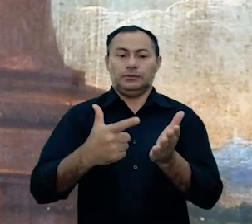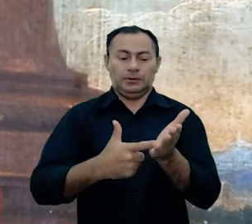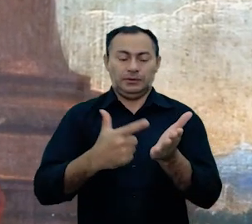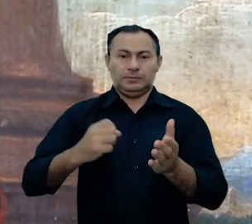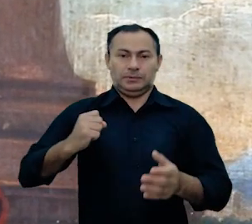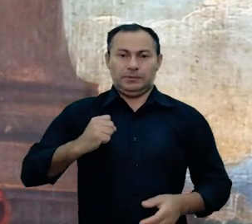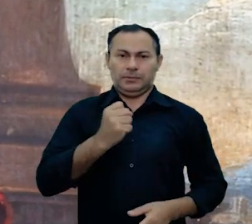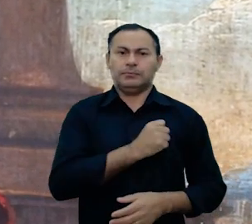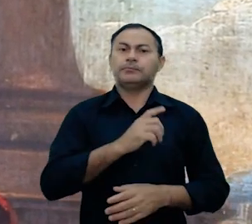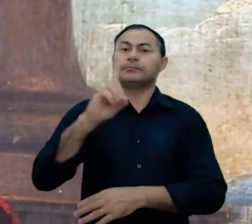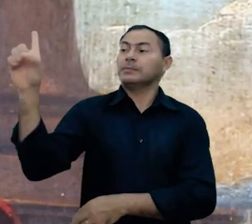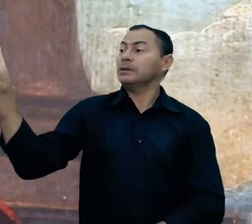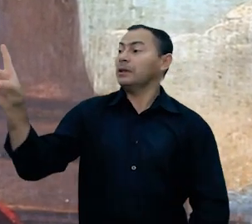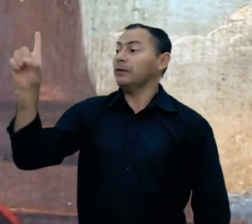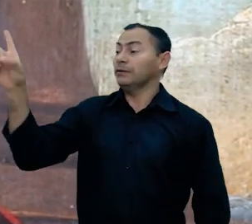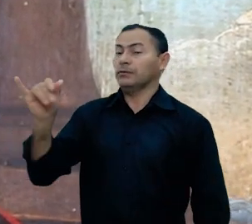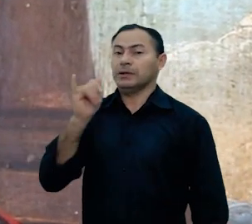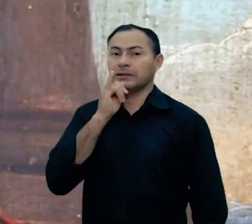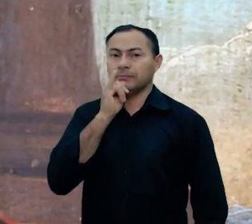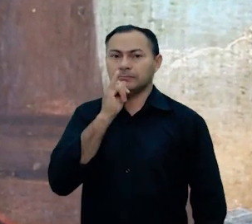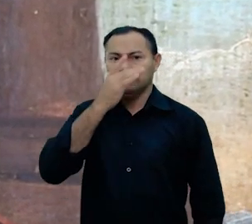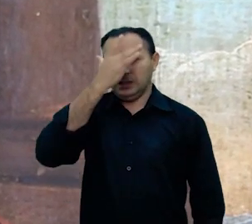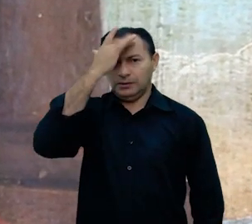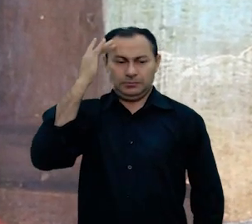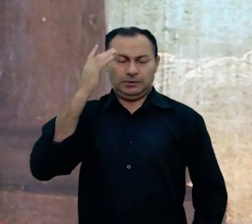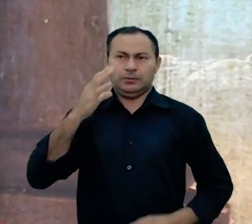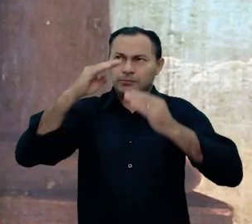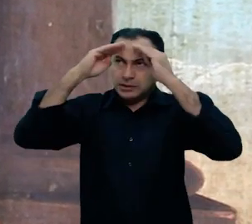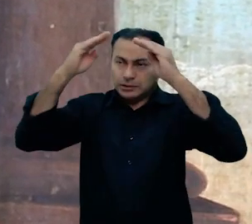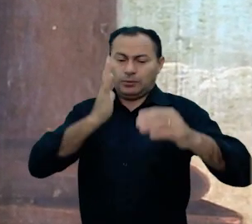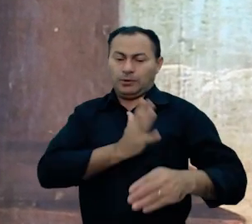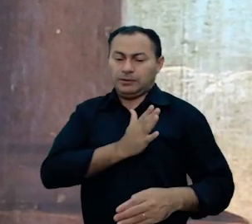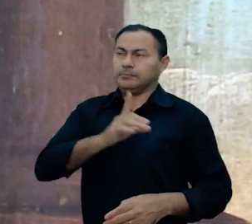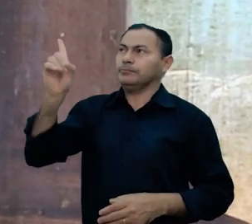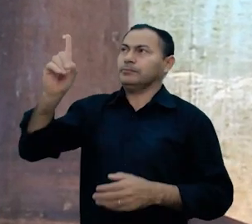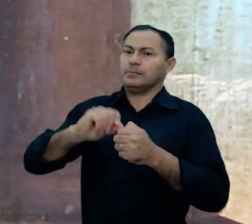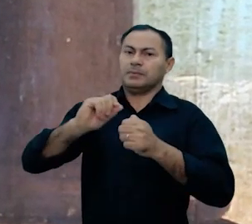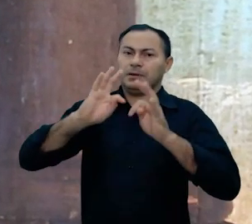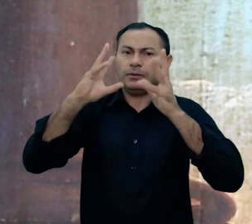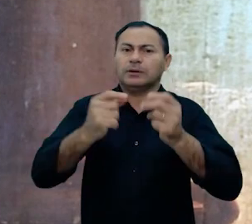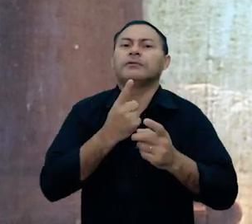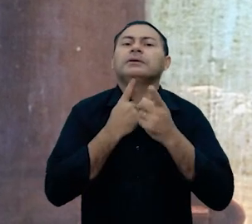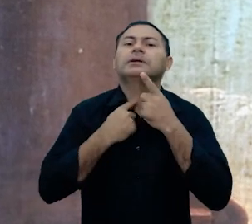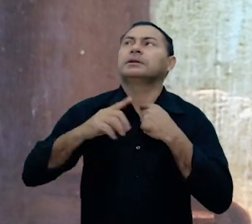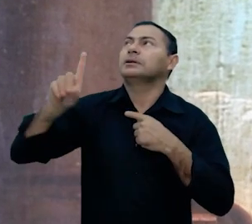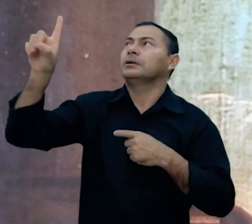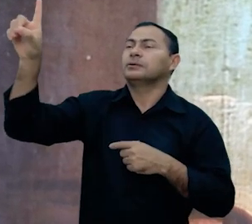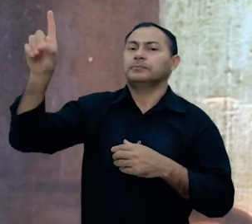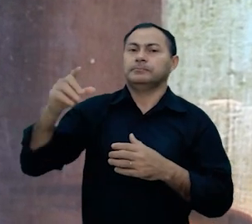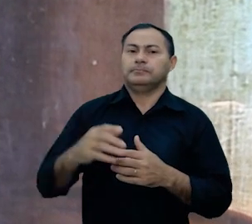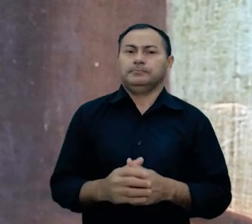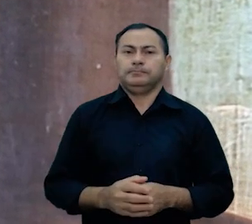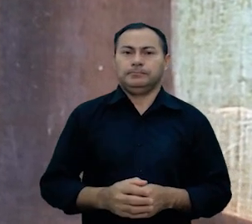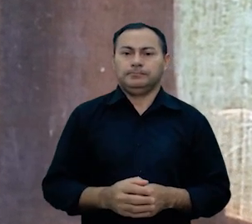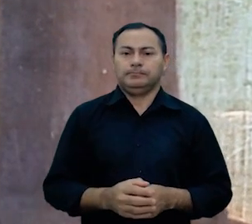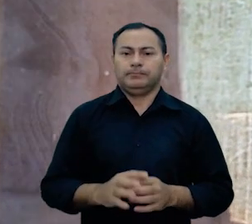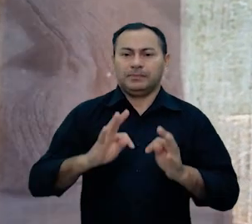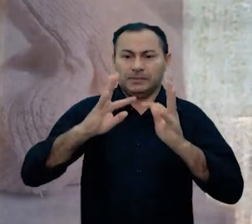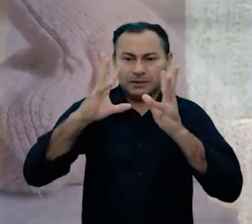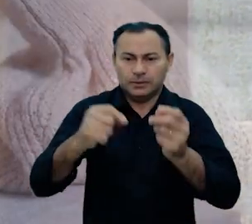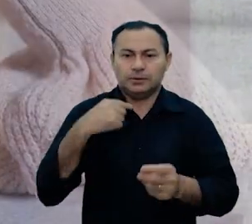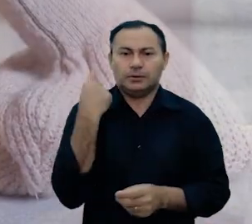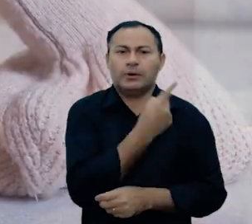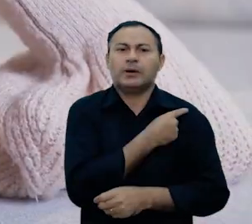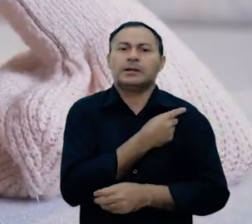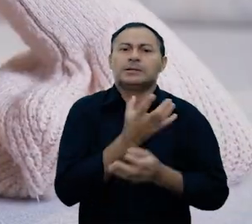Davi é um exemplo, porque era um homem segundo o coração de Deus, que fez toda a vontade de Deus. Todos